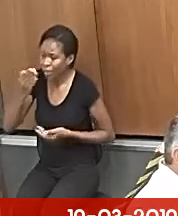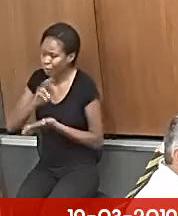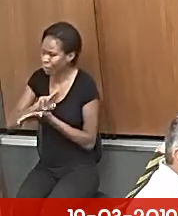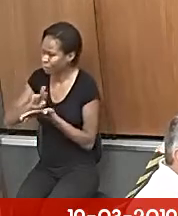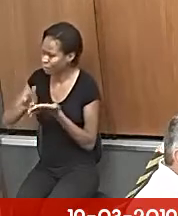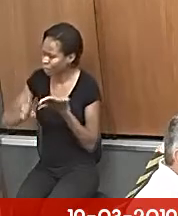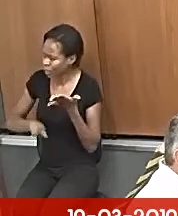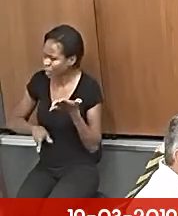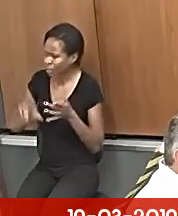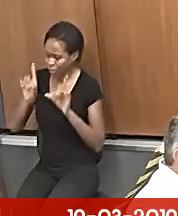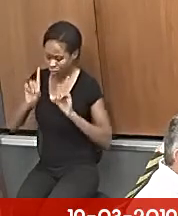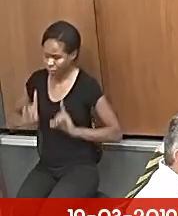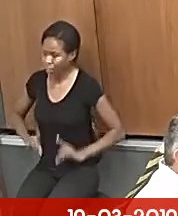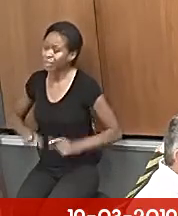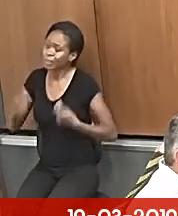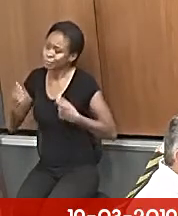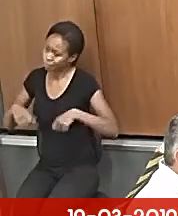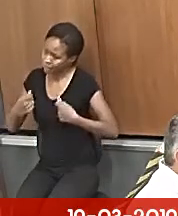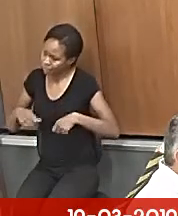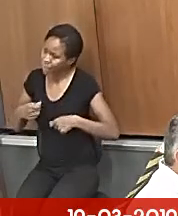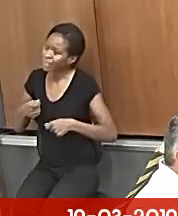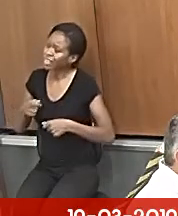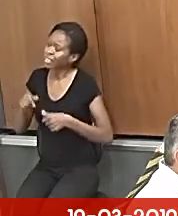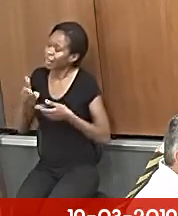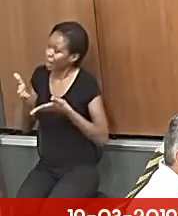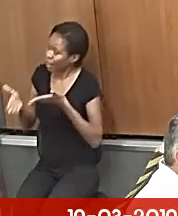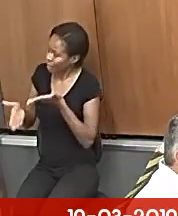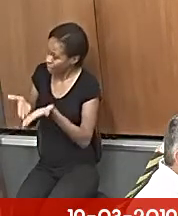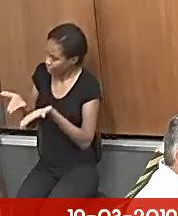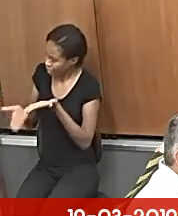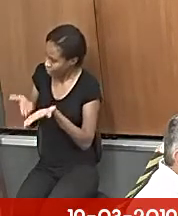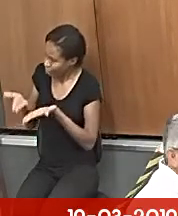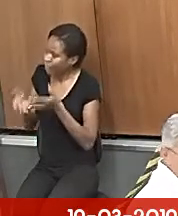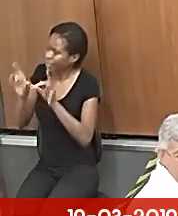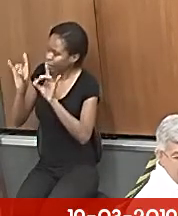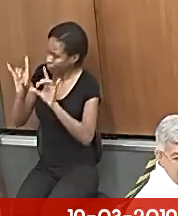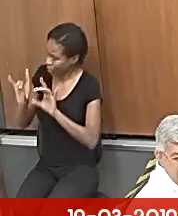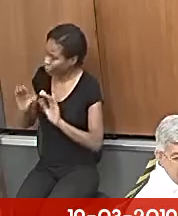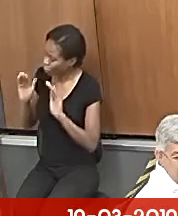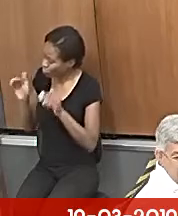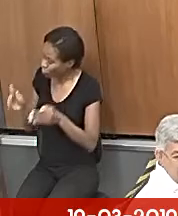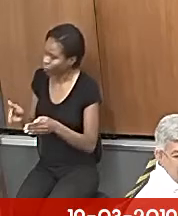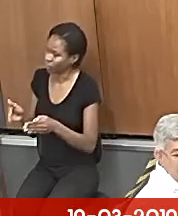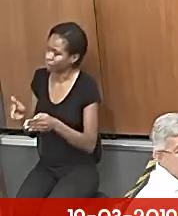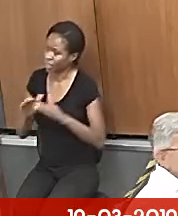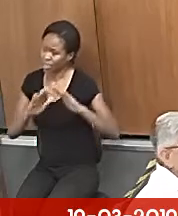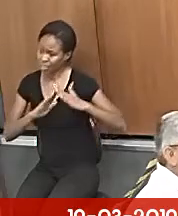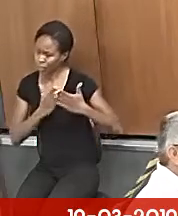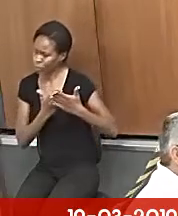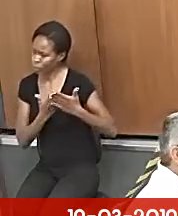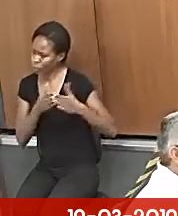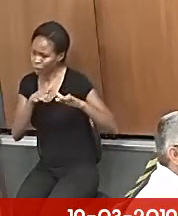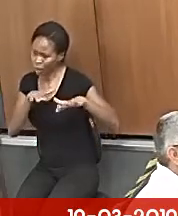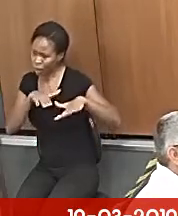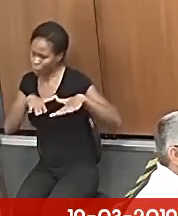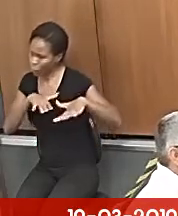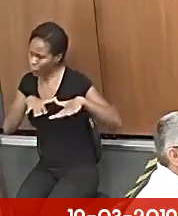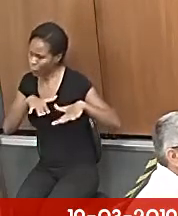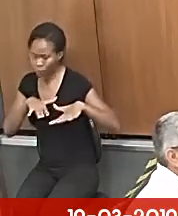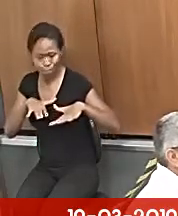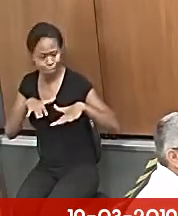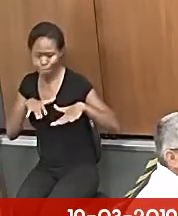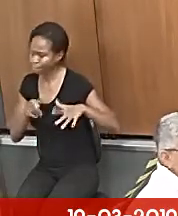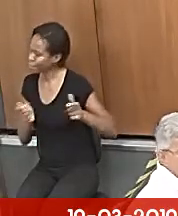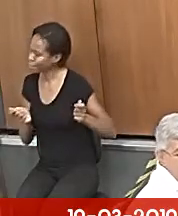então preciso de um atendimento especial sim as escolas comuns não estão preparadas para receber todos esses deficientes